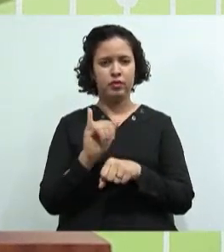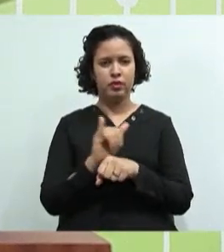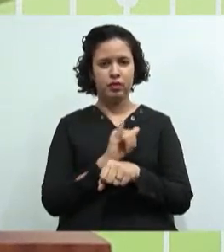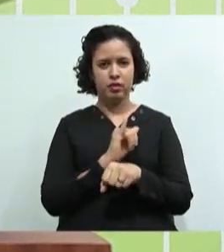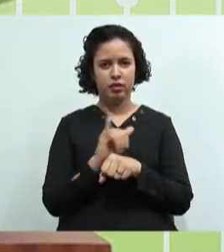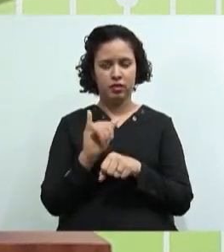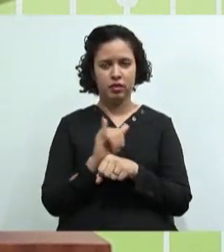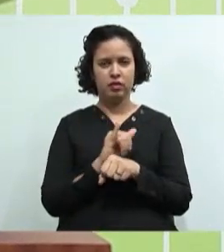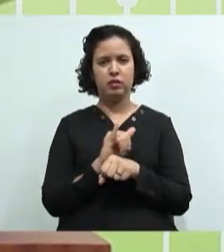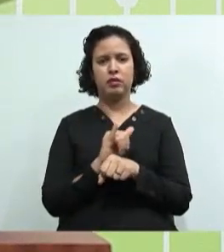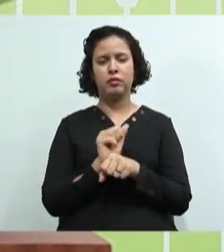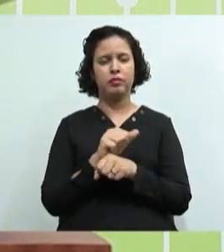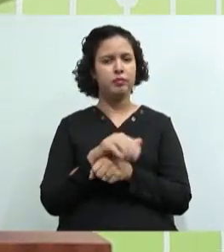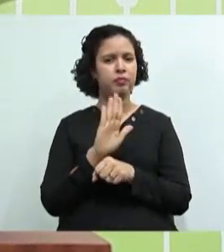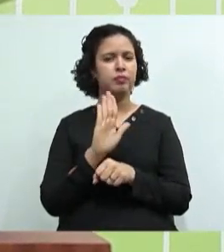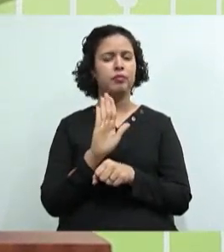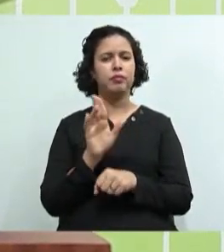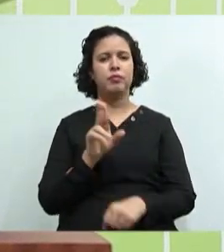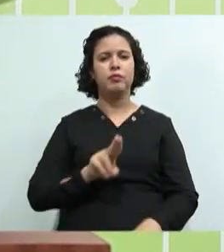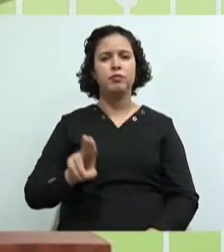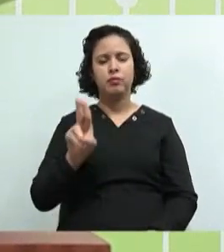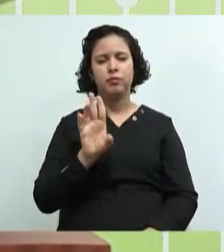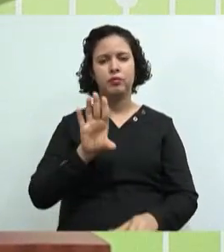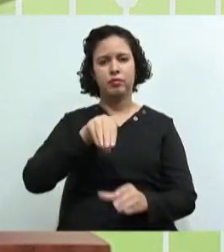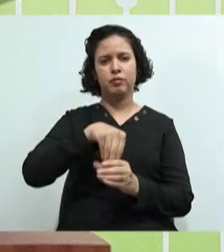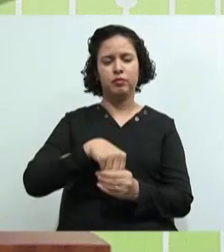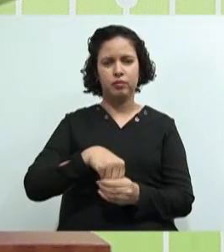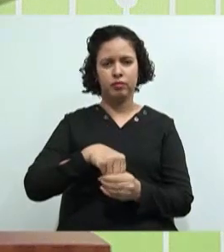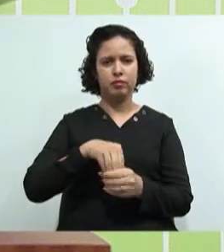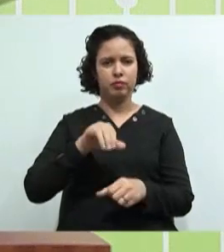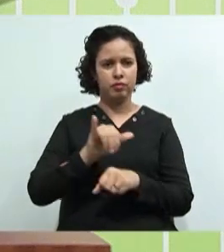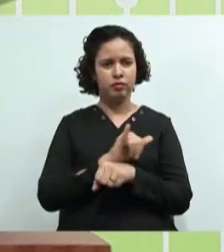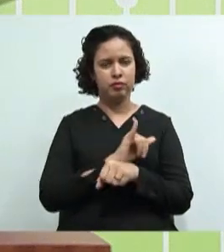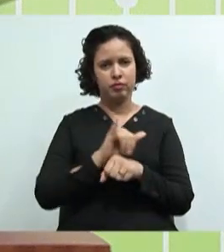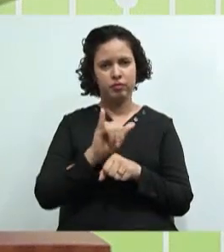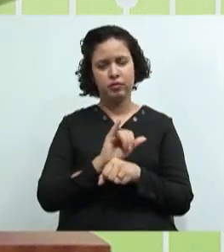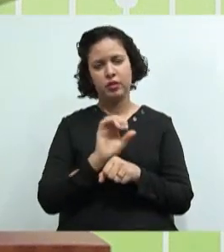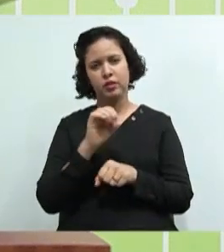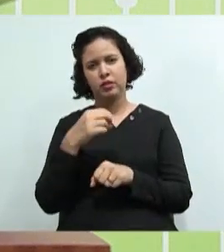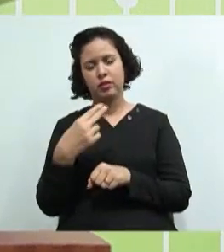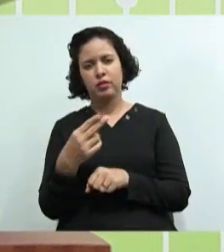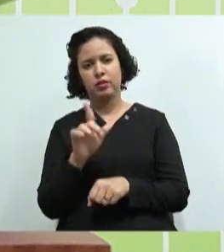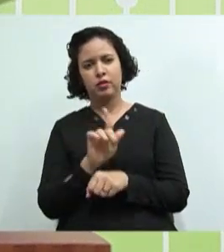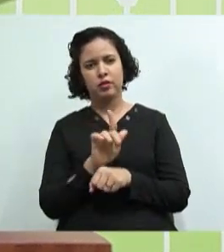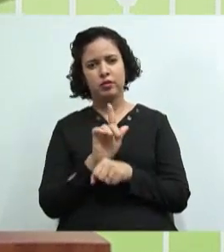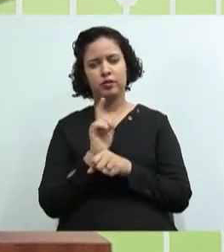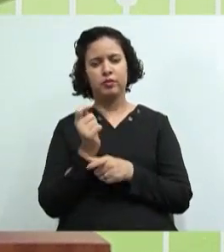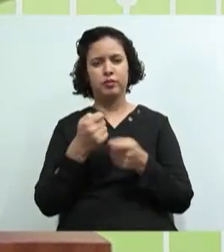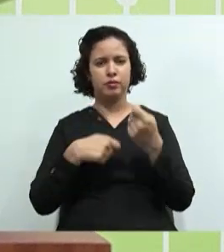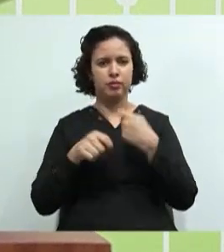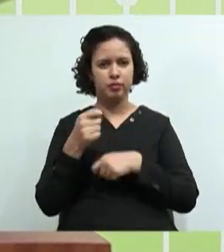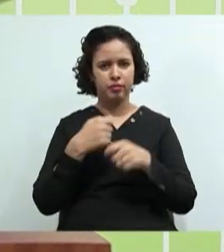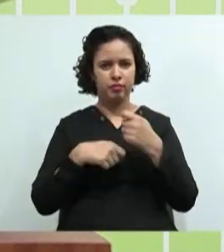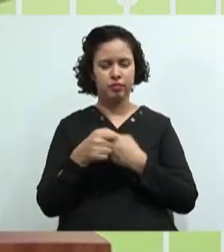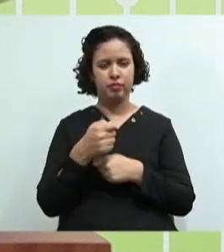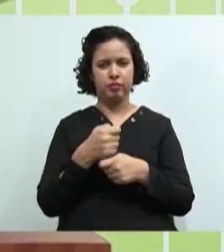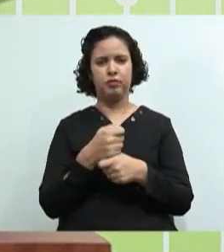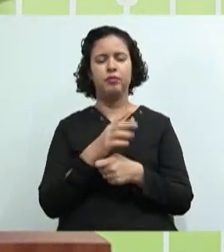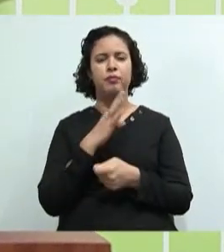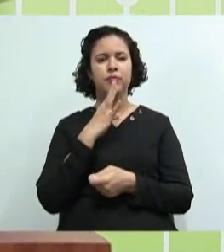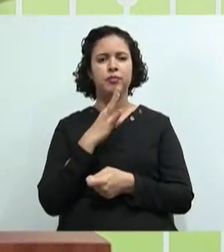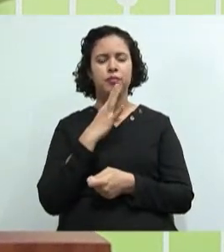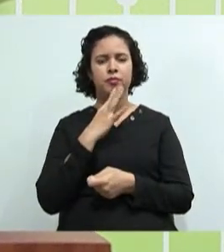das ferramentas mais utilizadas no planejamento estratégico ou na gestão estratégica de uma organização é algo conhecido